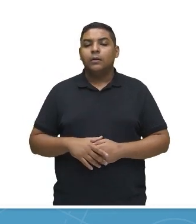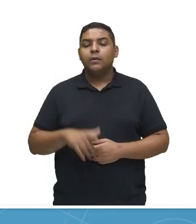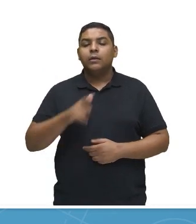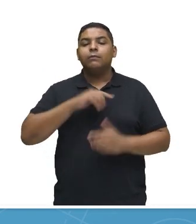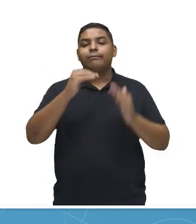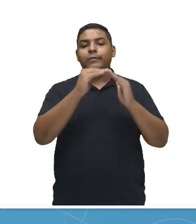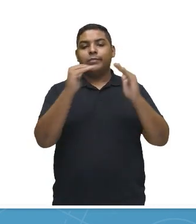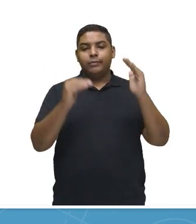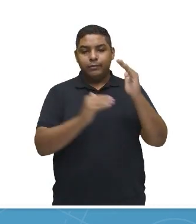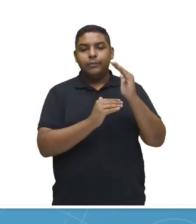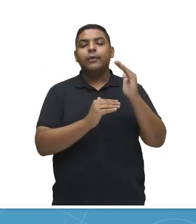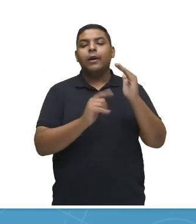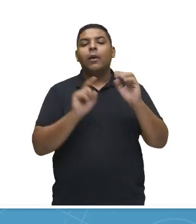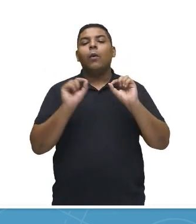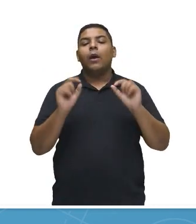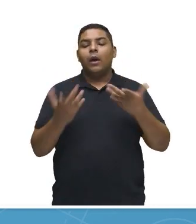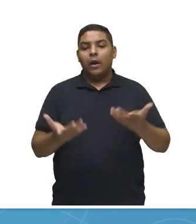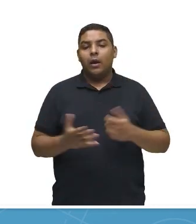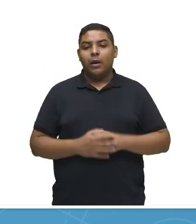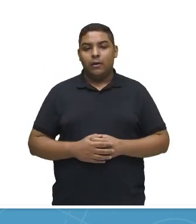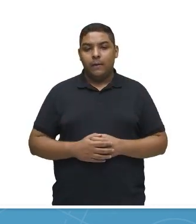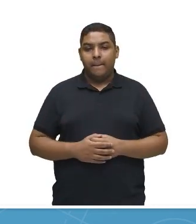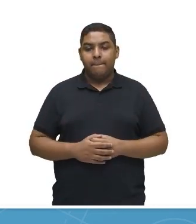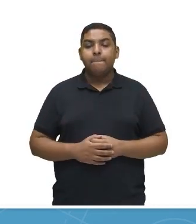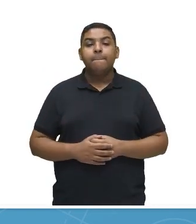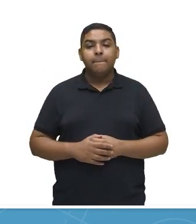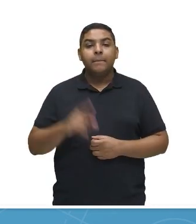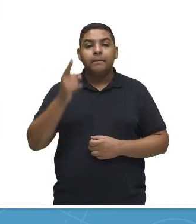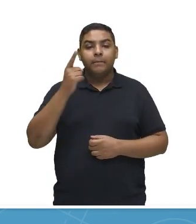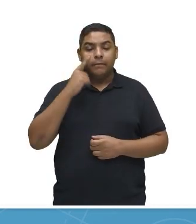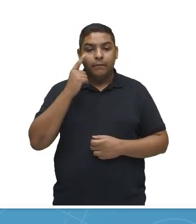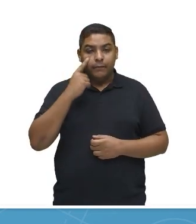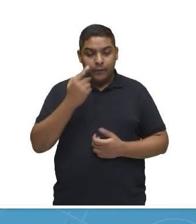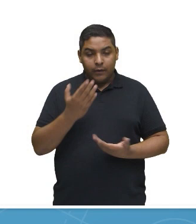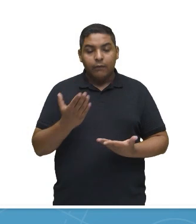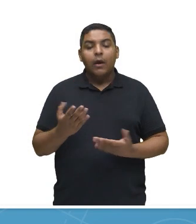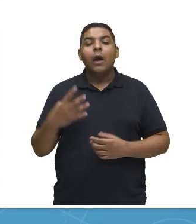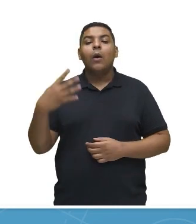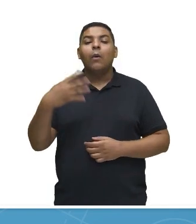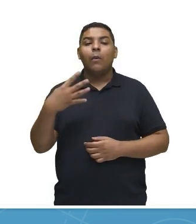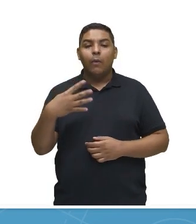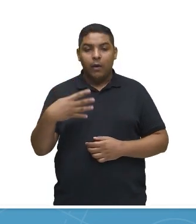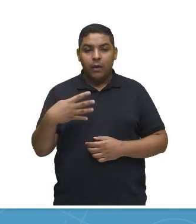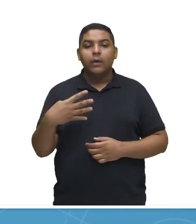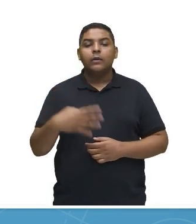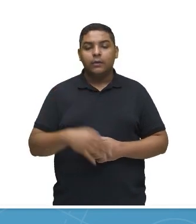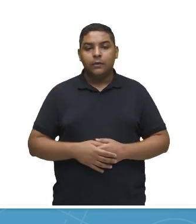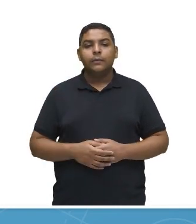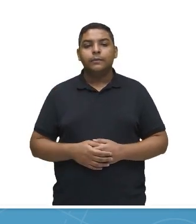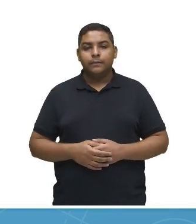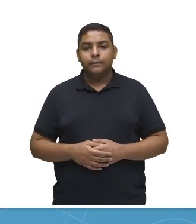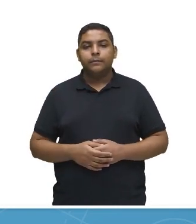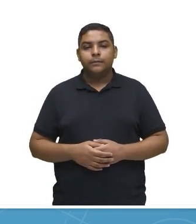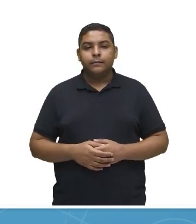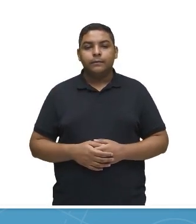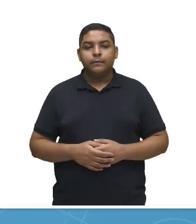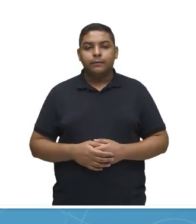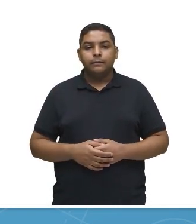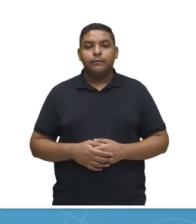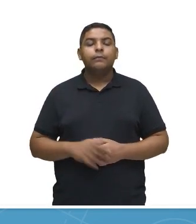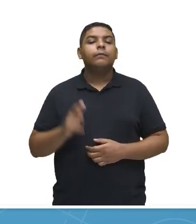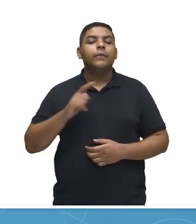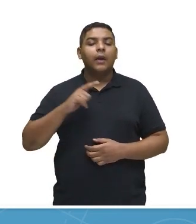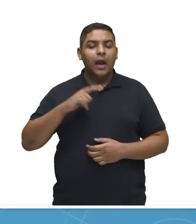suas transformações. Tá bom? Então vamos à nossa quarta questão do nosso praticando de hoje.